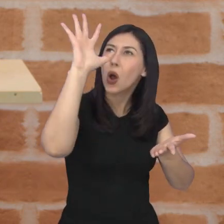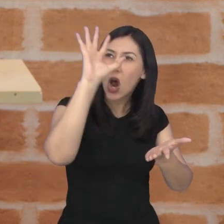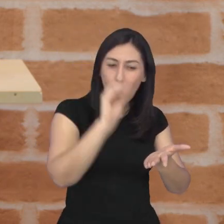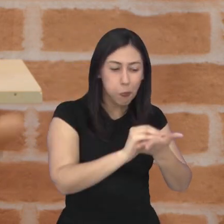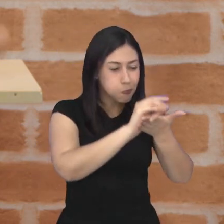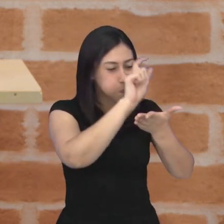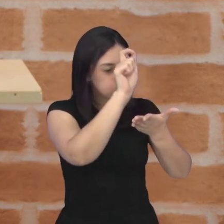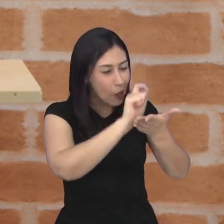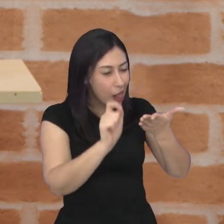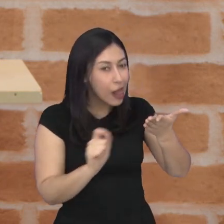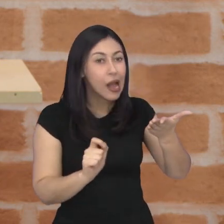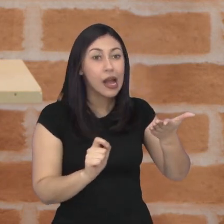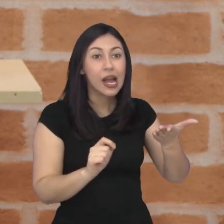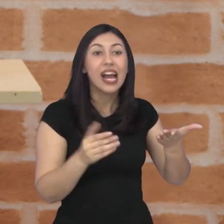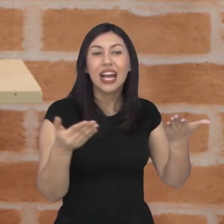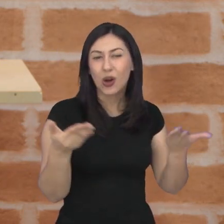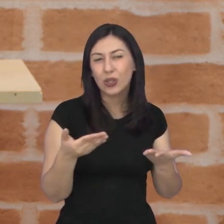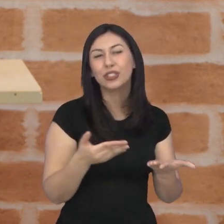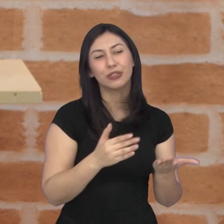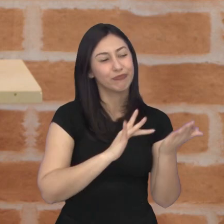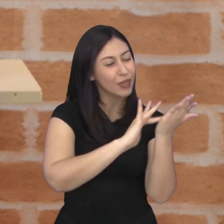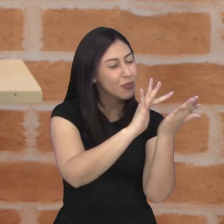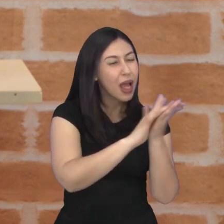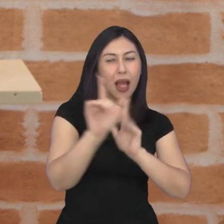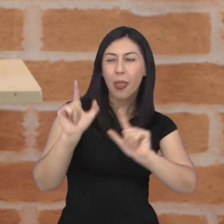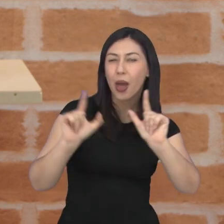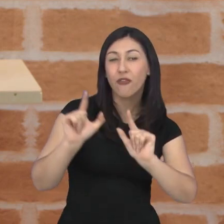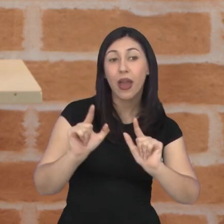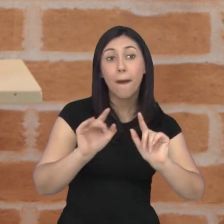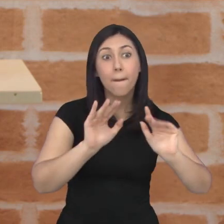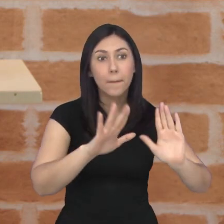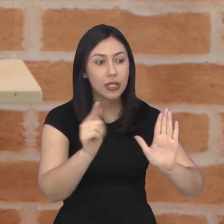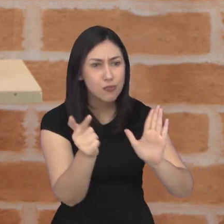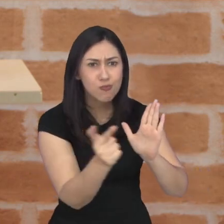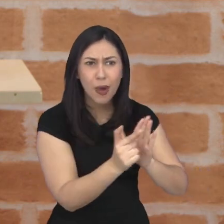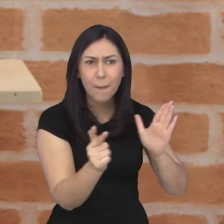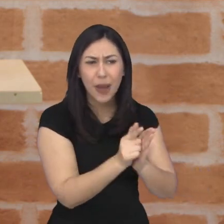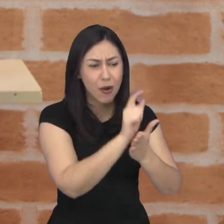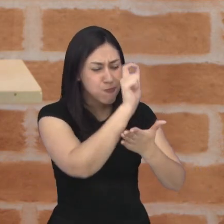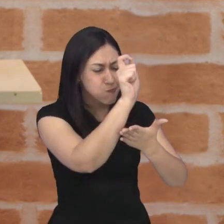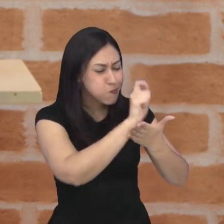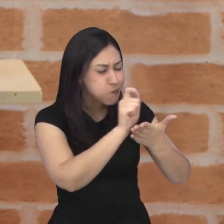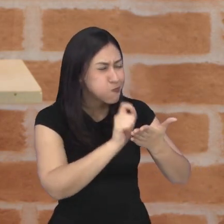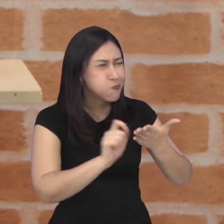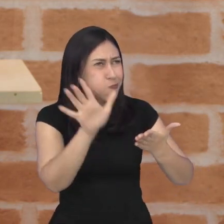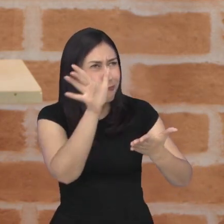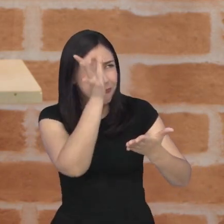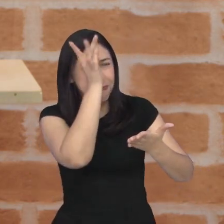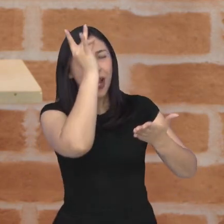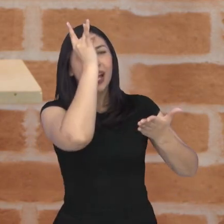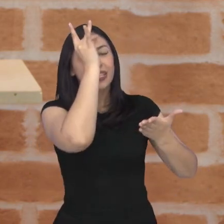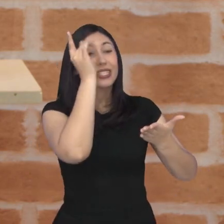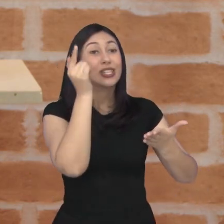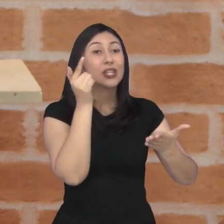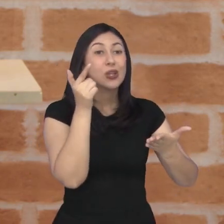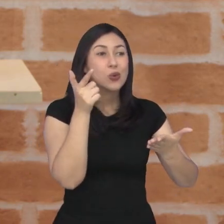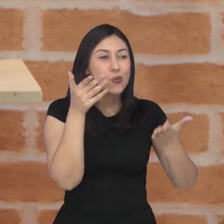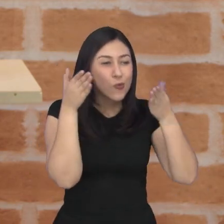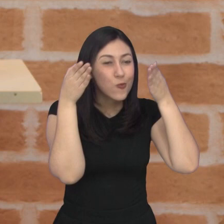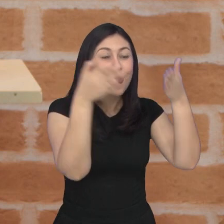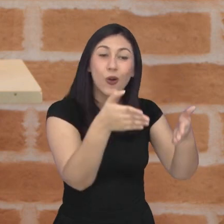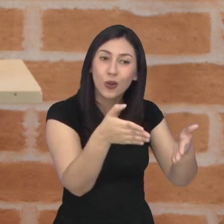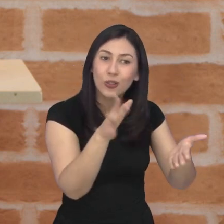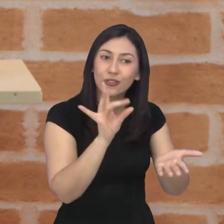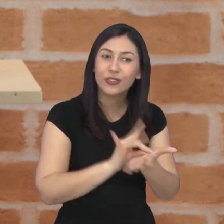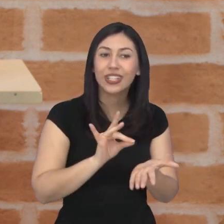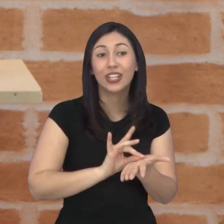escrita. A gente tem muito a era da tela, mas ainda o desenhar, pegar o papel, ele tem um poder de gravar no nosso consciente realmente para onde a gente